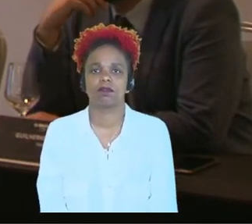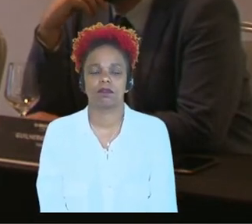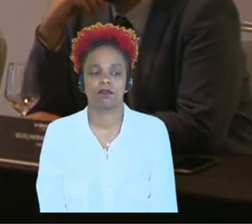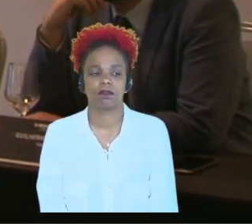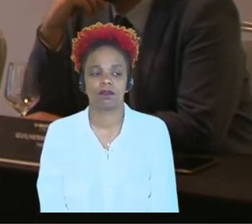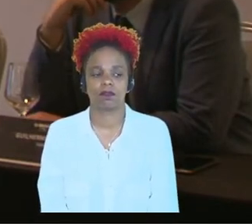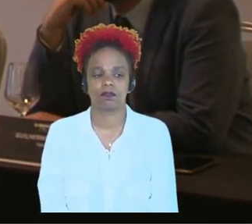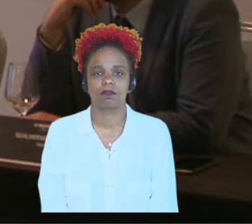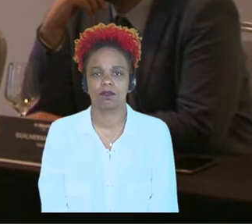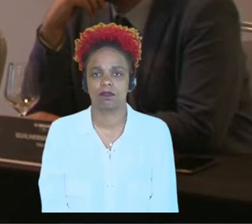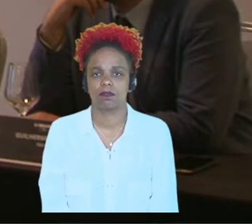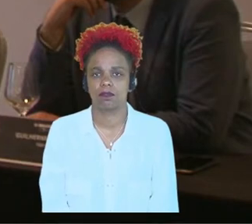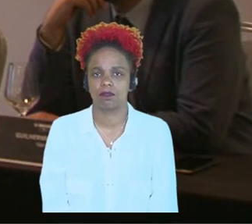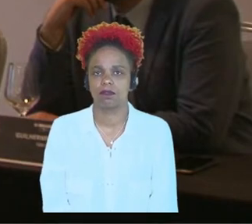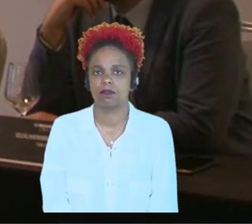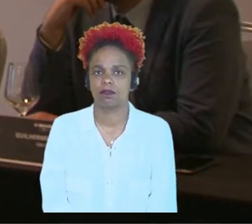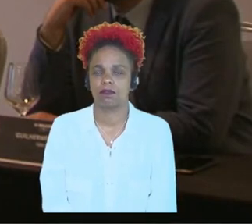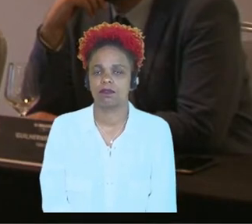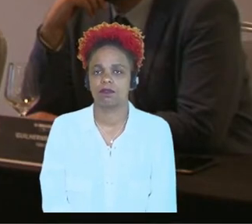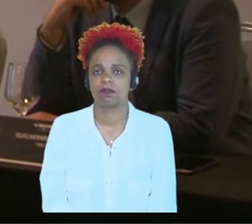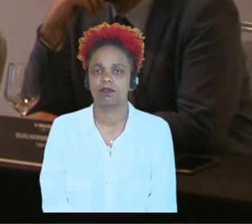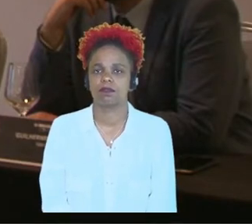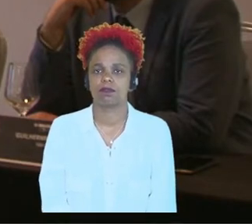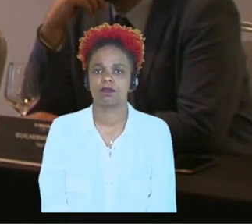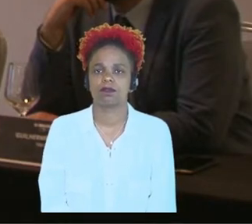Por favor.